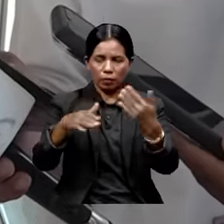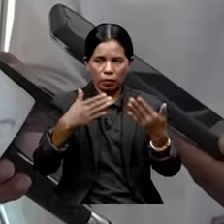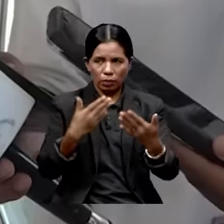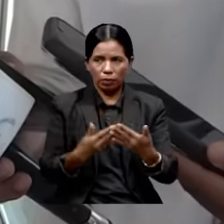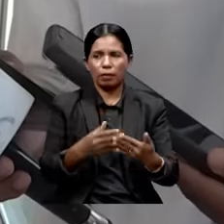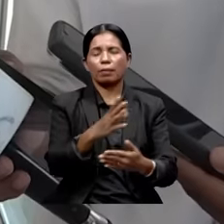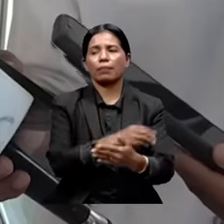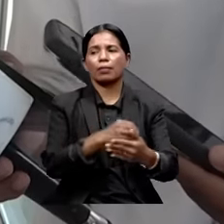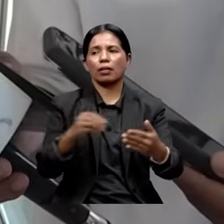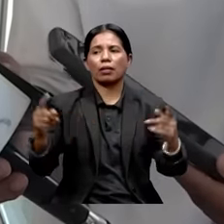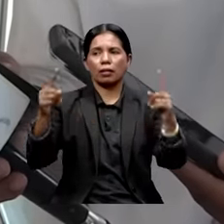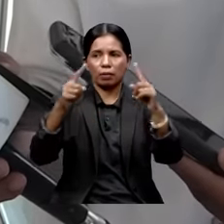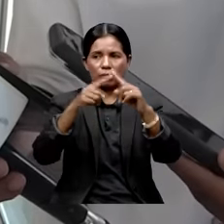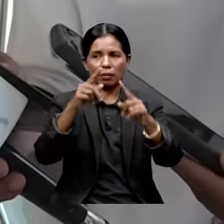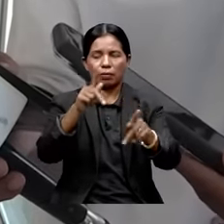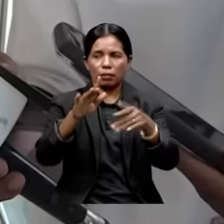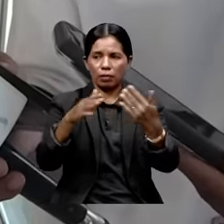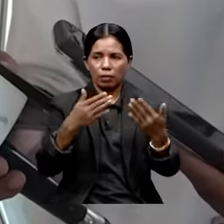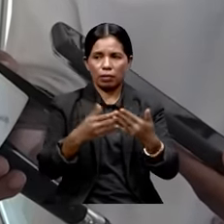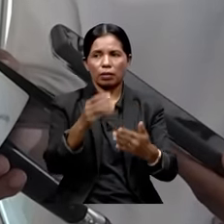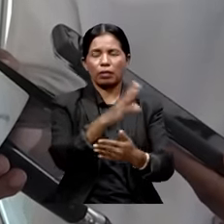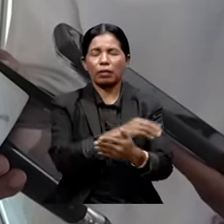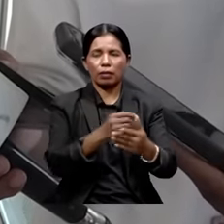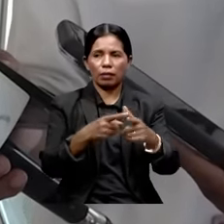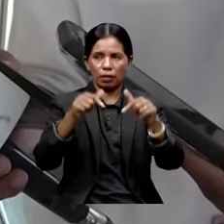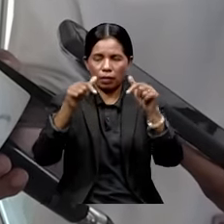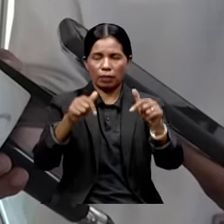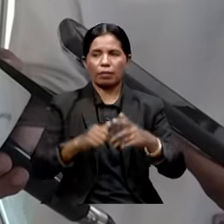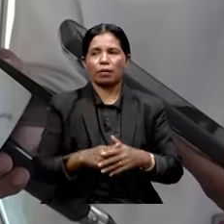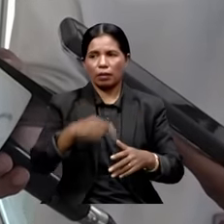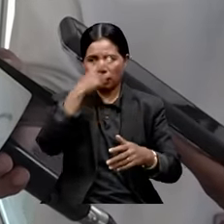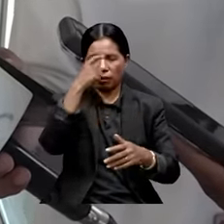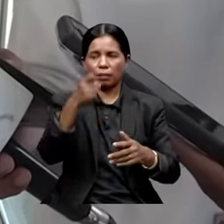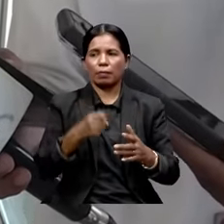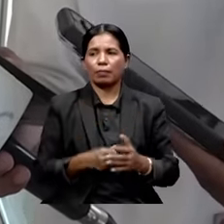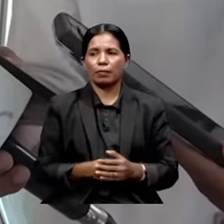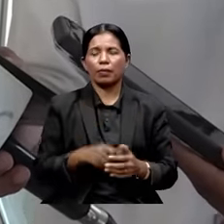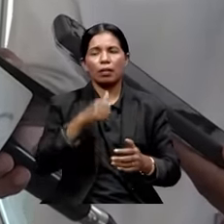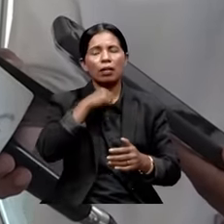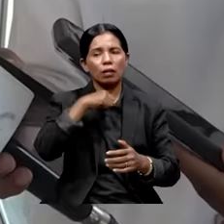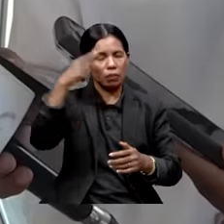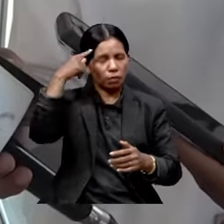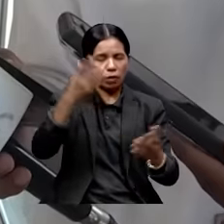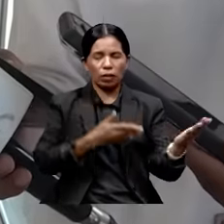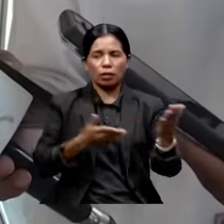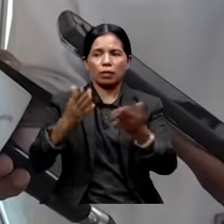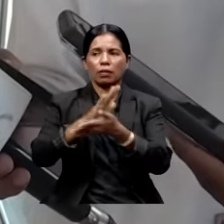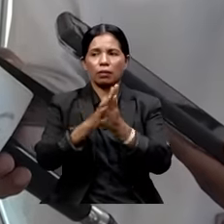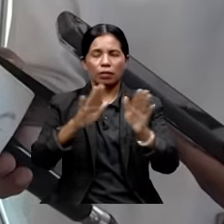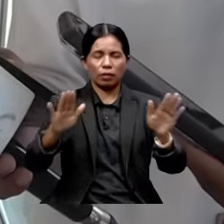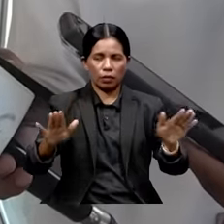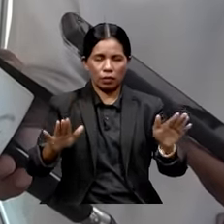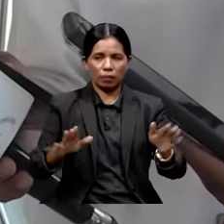hototo e mos ba religião hototo ne beke iane. Tamba, amu papa lori bensan ida